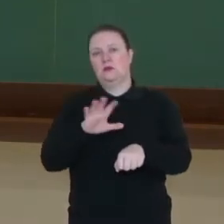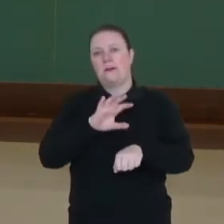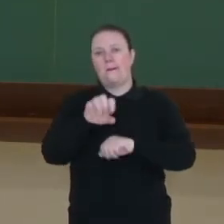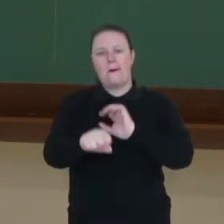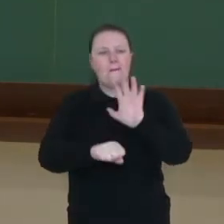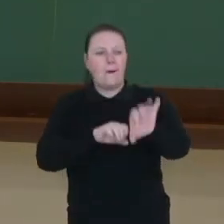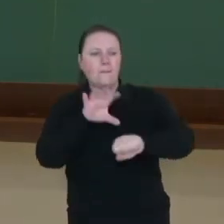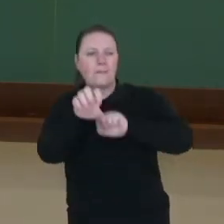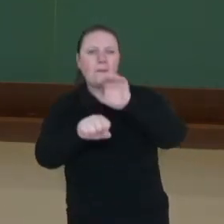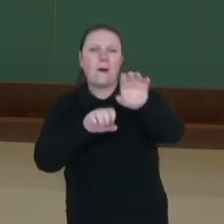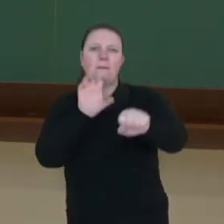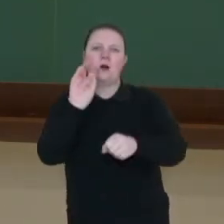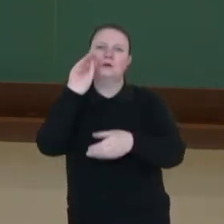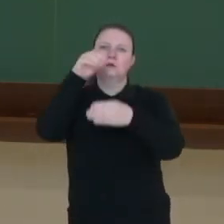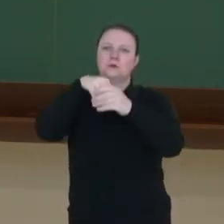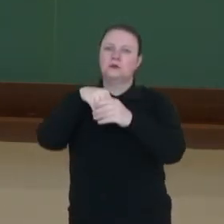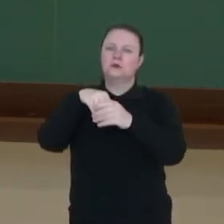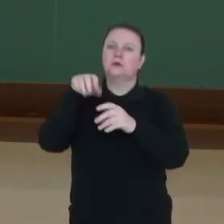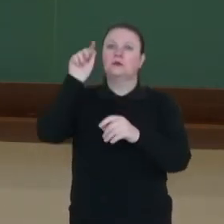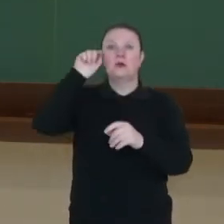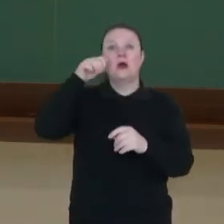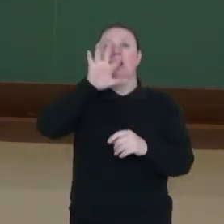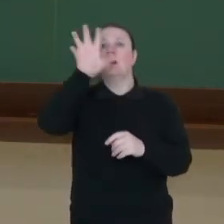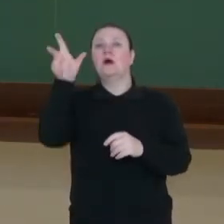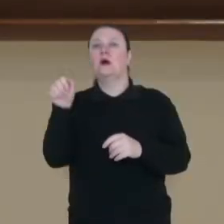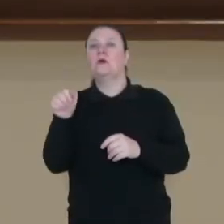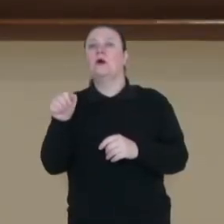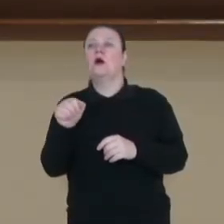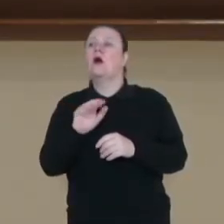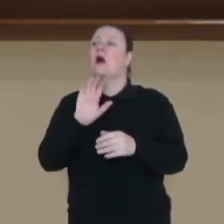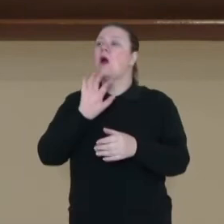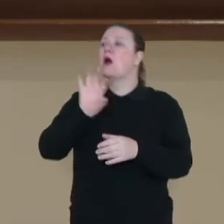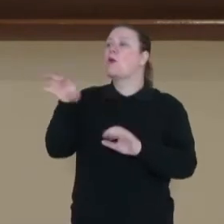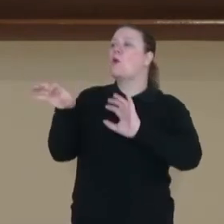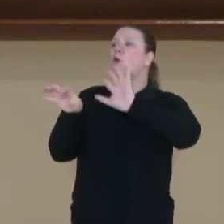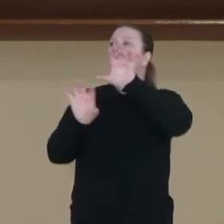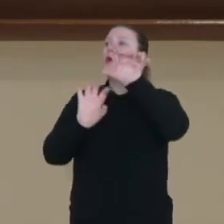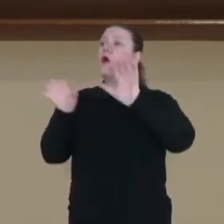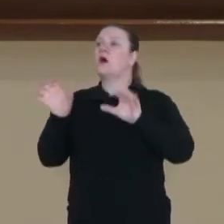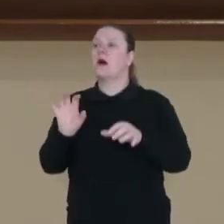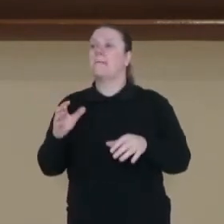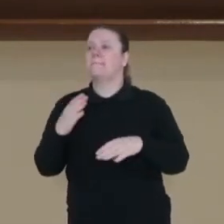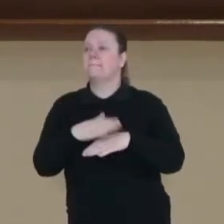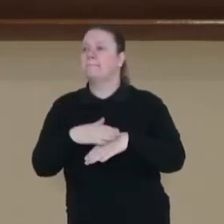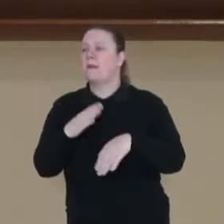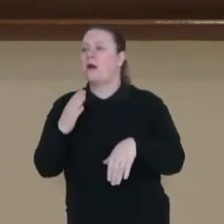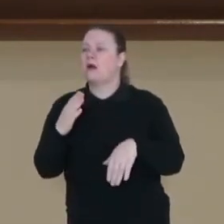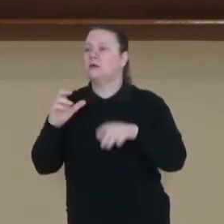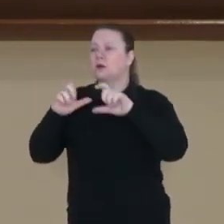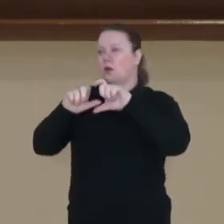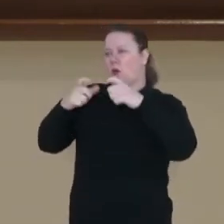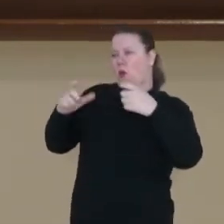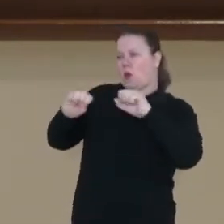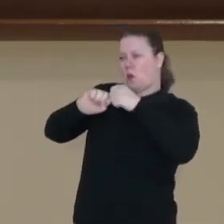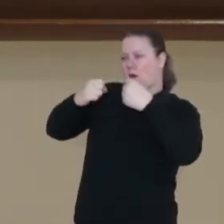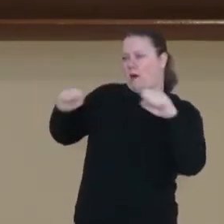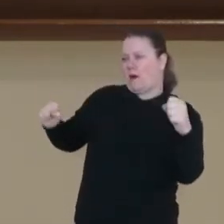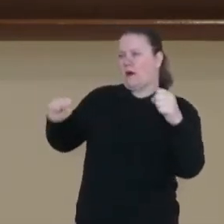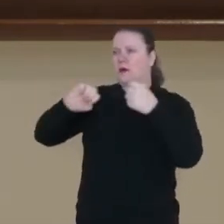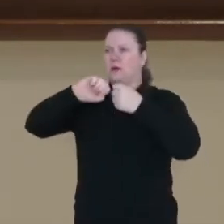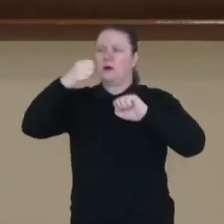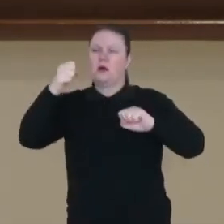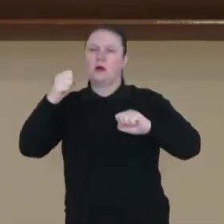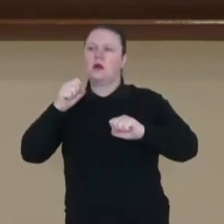territórios dentro do continente africano para ver quem ficaria com um território maior, quem exploraria mais o trabalho das